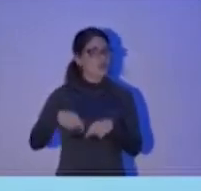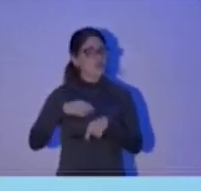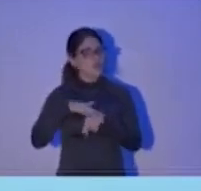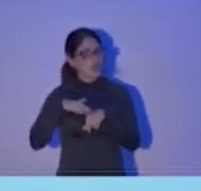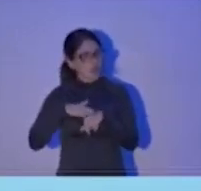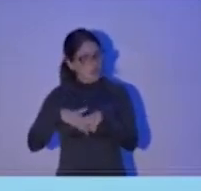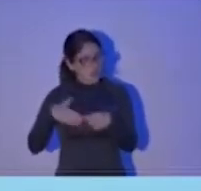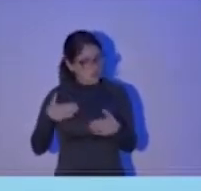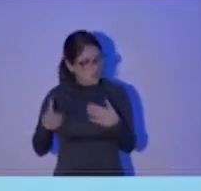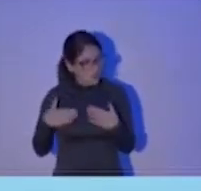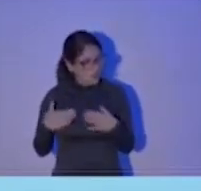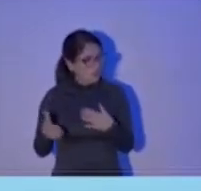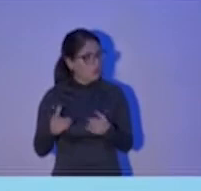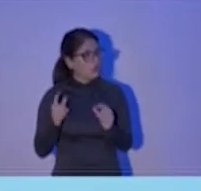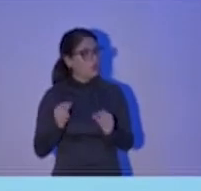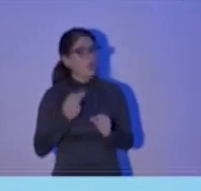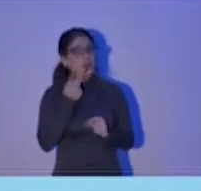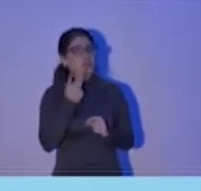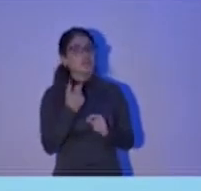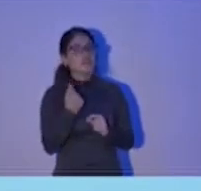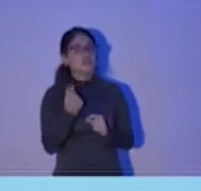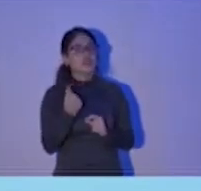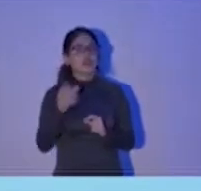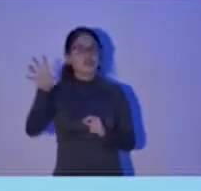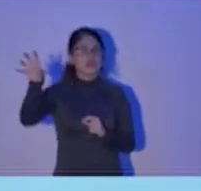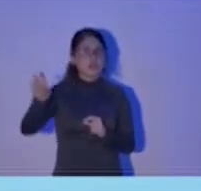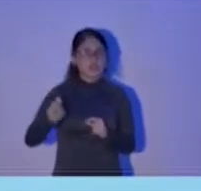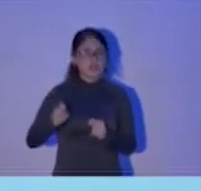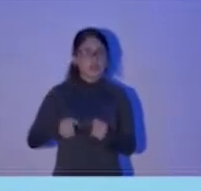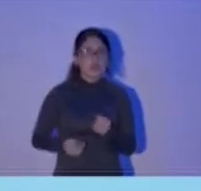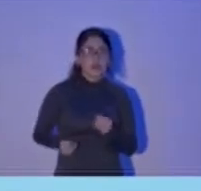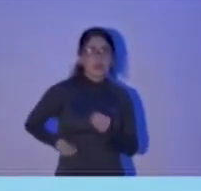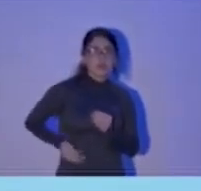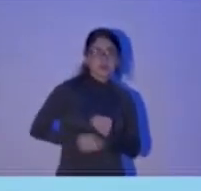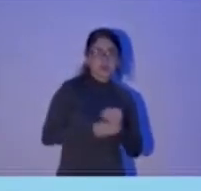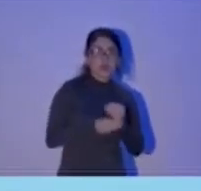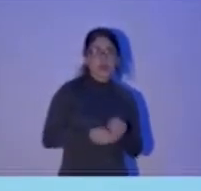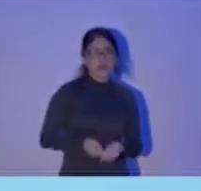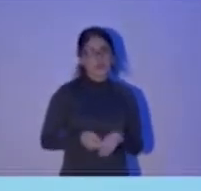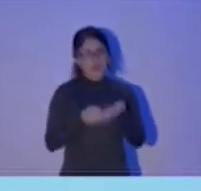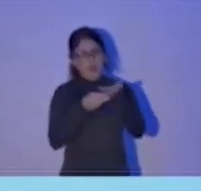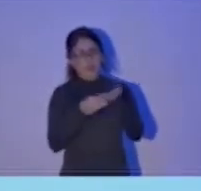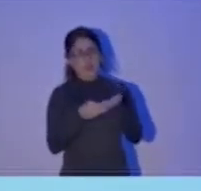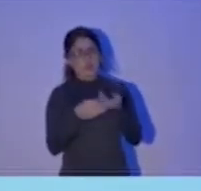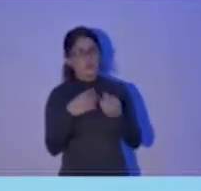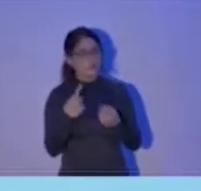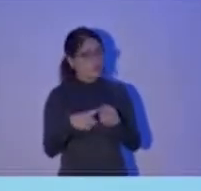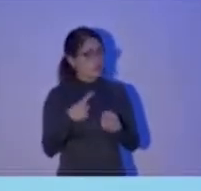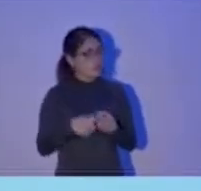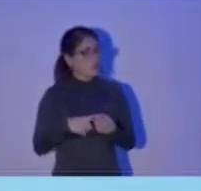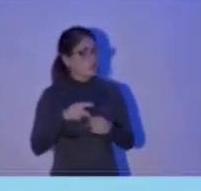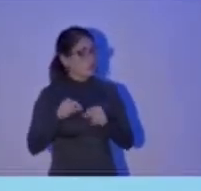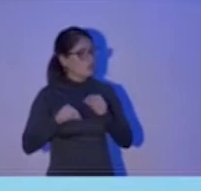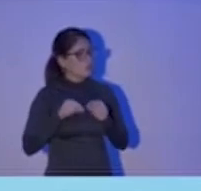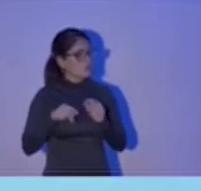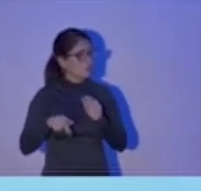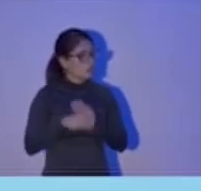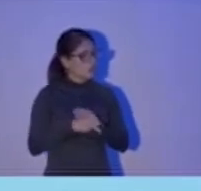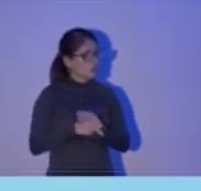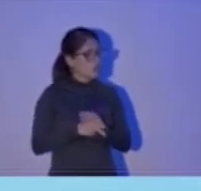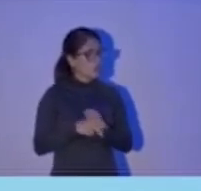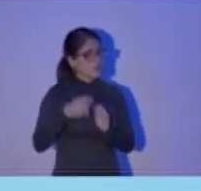de onde eu tiro, para onde eu coloco, para fazermos essa matemática, porque a matemática da educação ela está muito além da